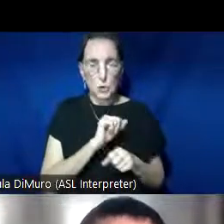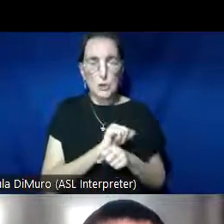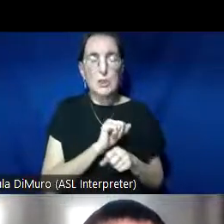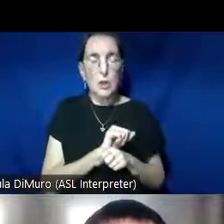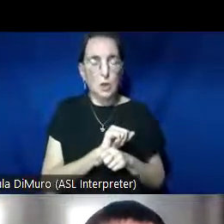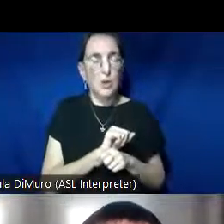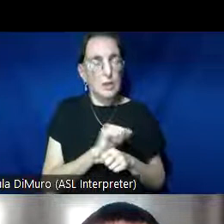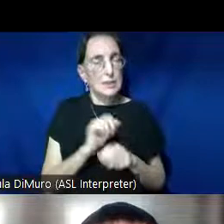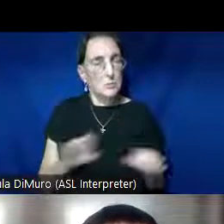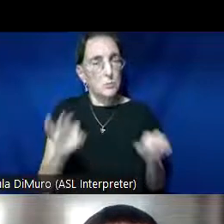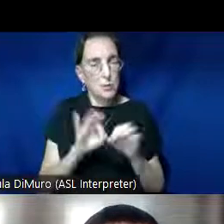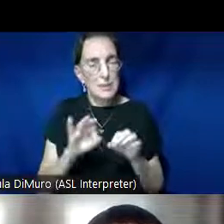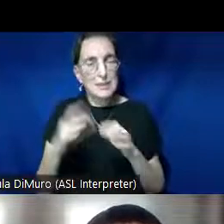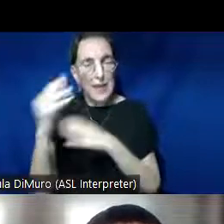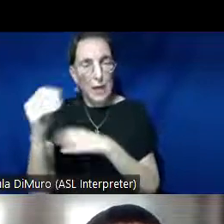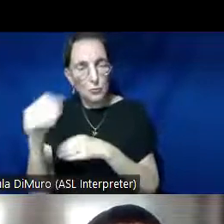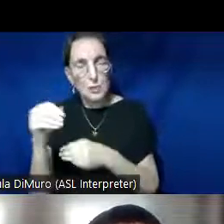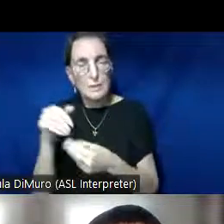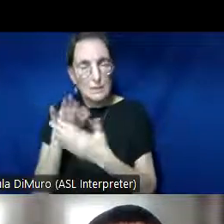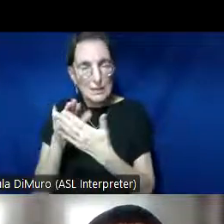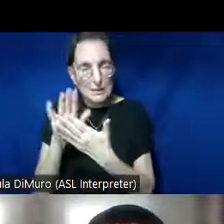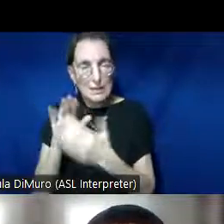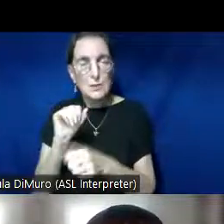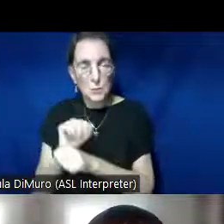é crucial e